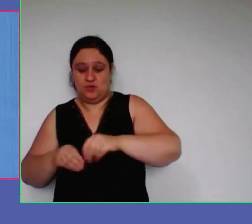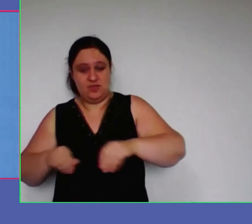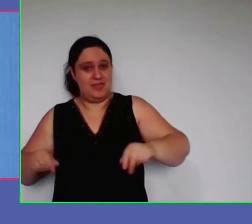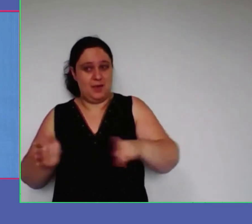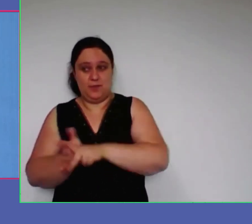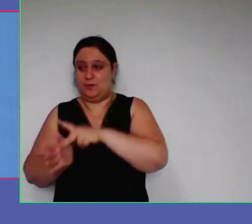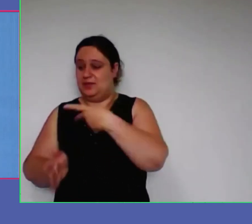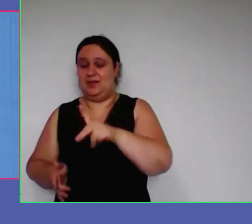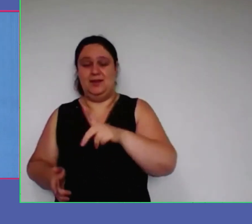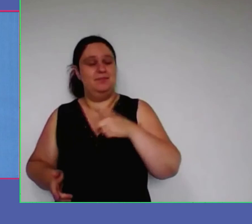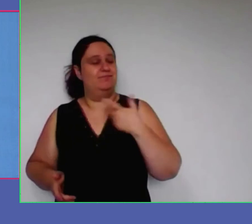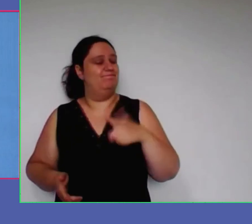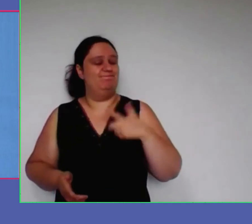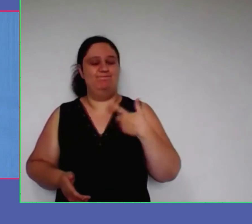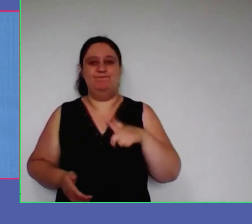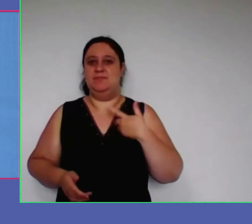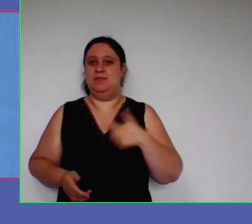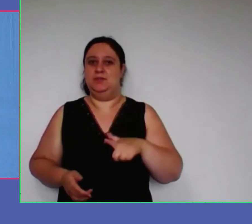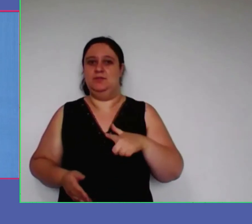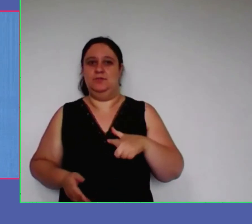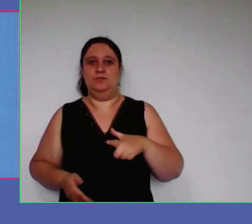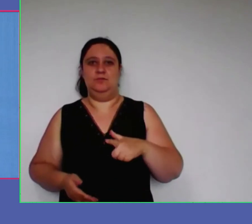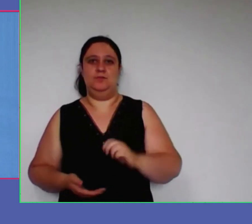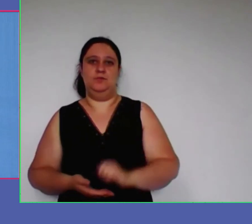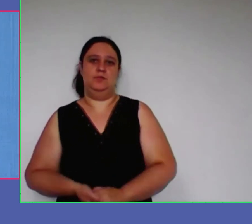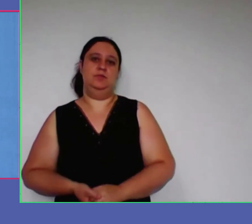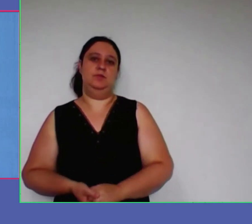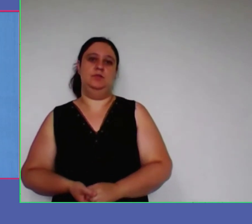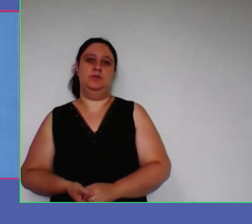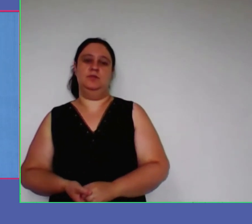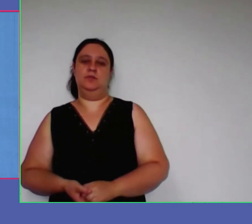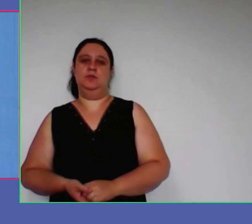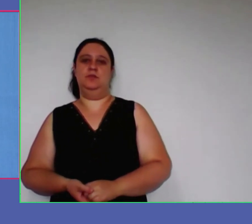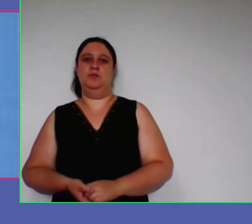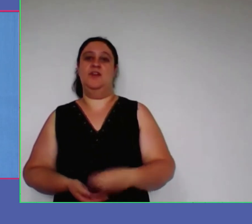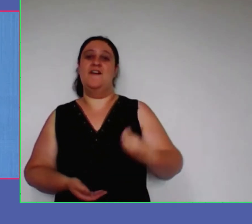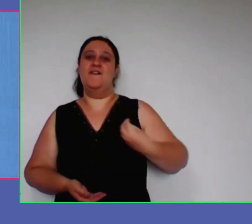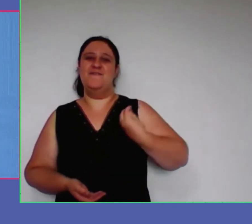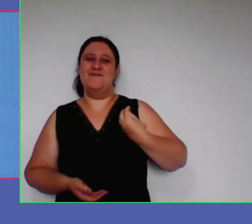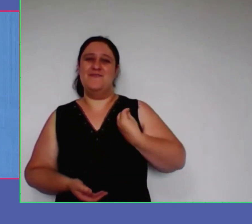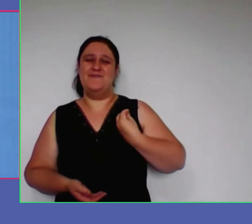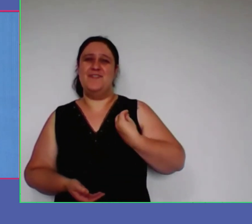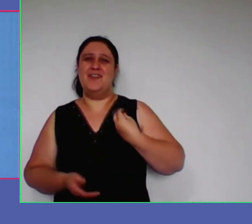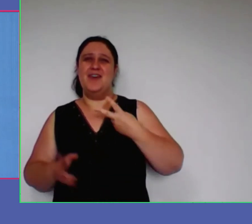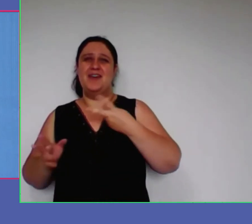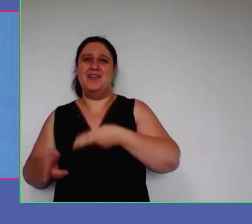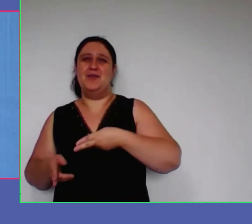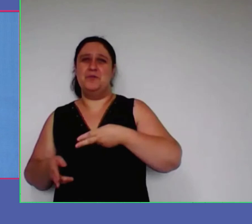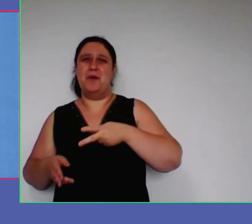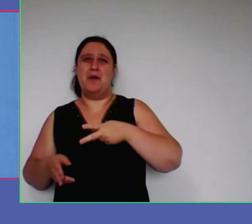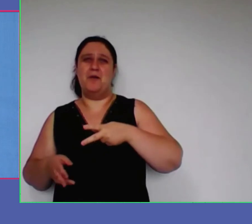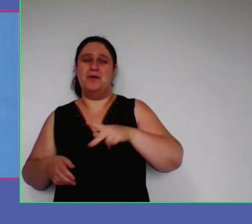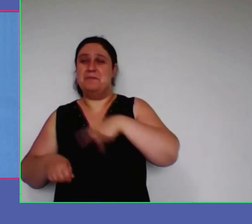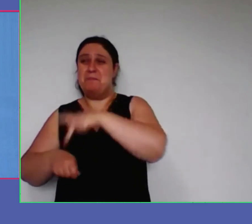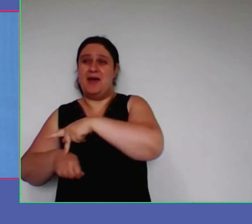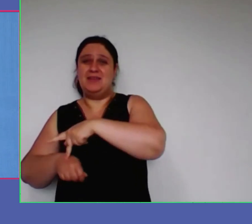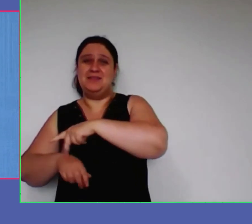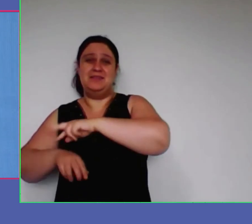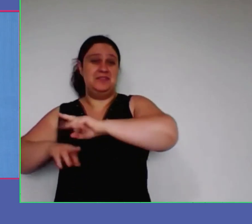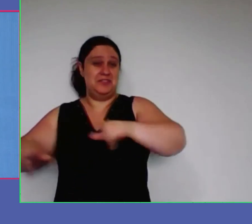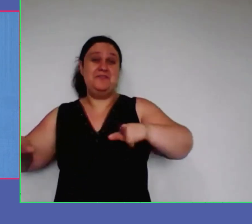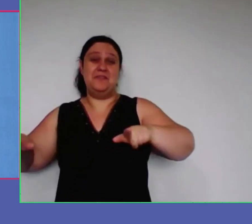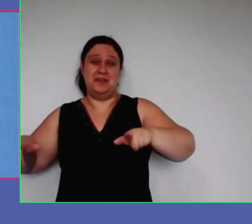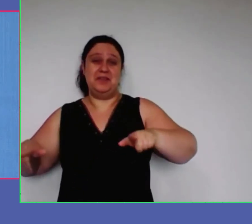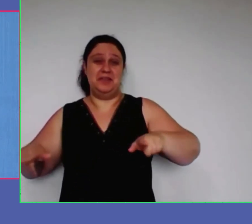viveram na dispersão, como estrangeiros em países alheios estranhos,